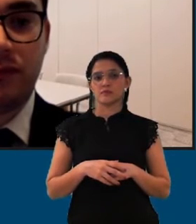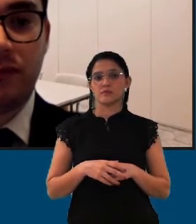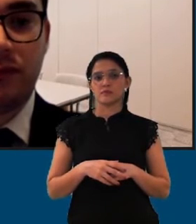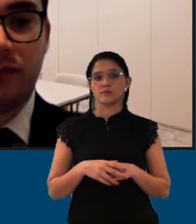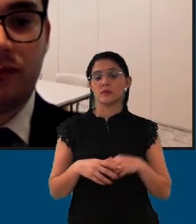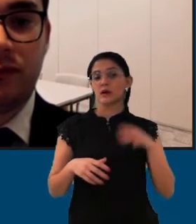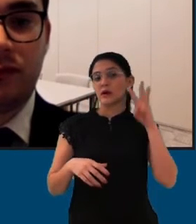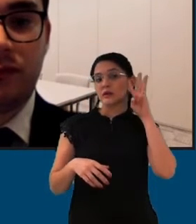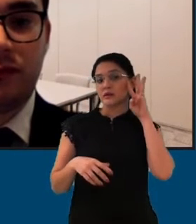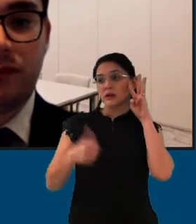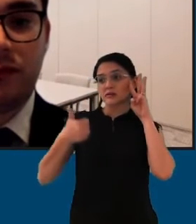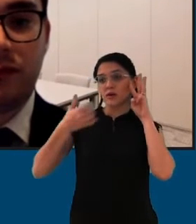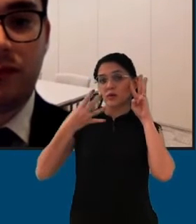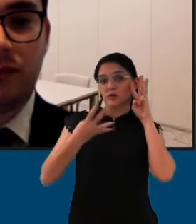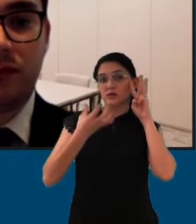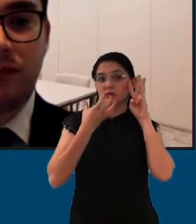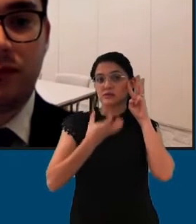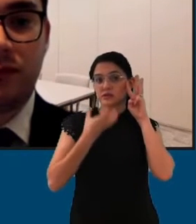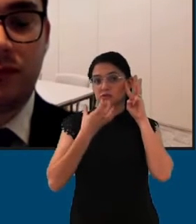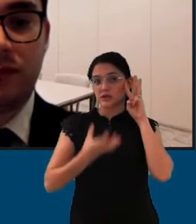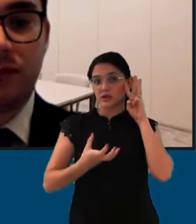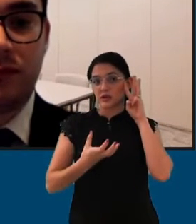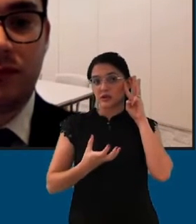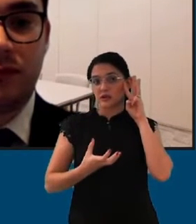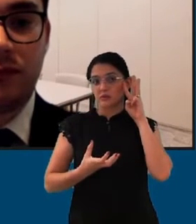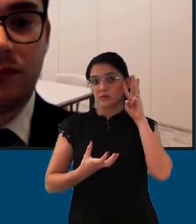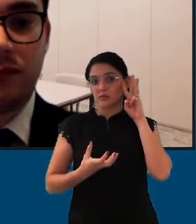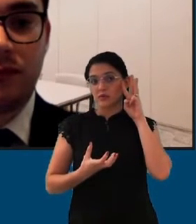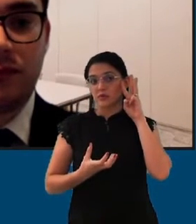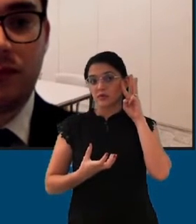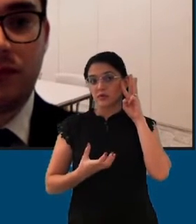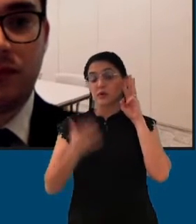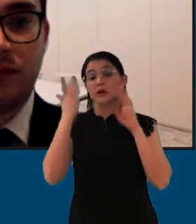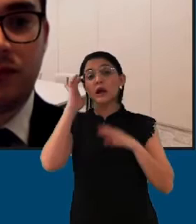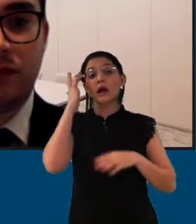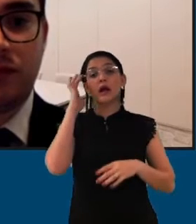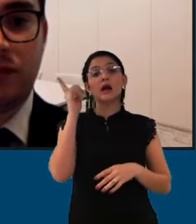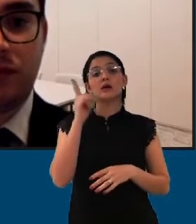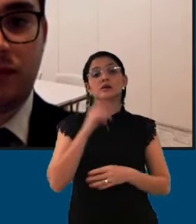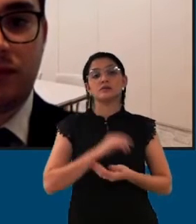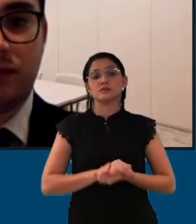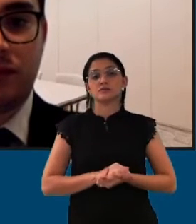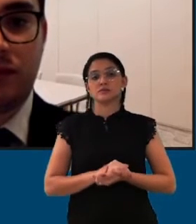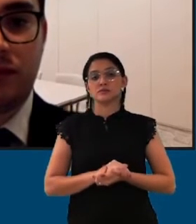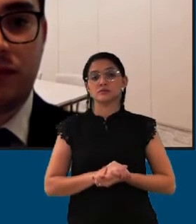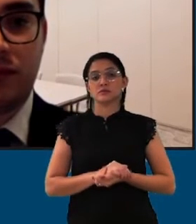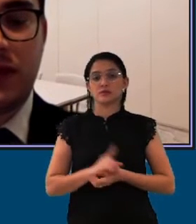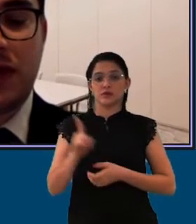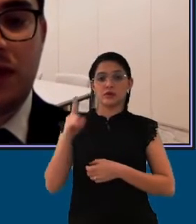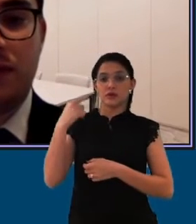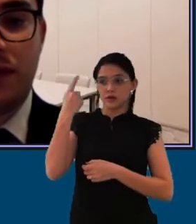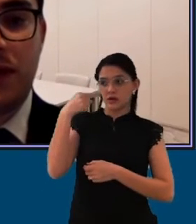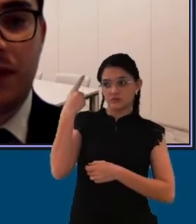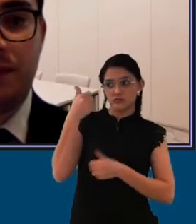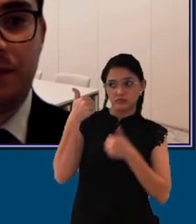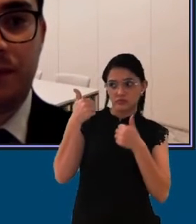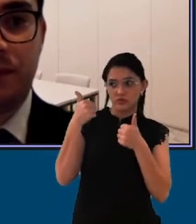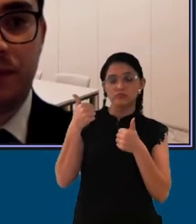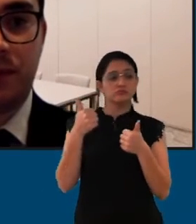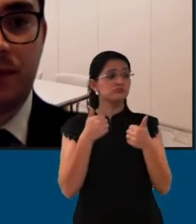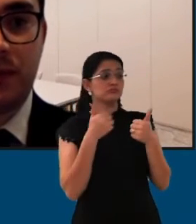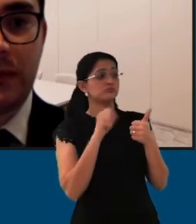seria dia 14 de dezembro. O que vocês acham? Fica bom para o senhor, doutor Alisson? Sim,